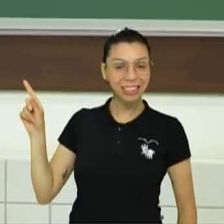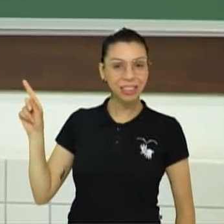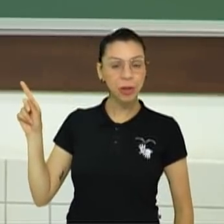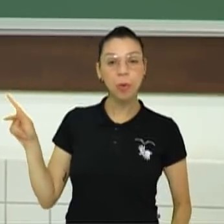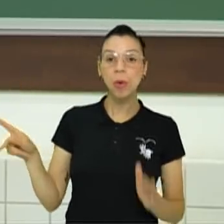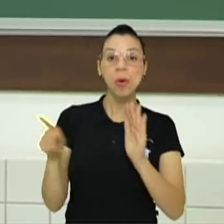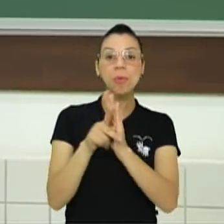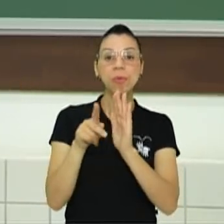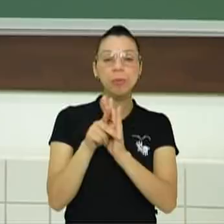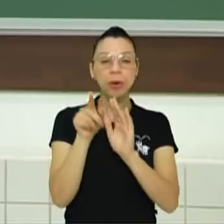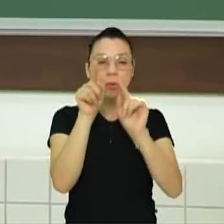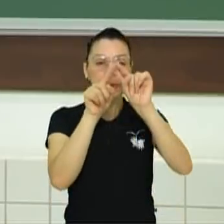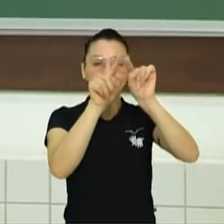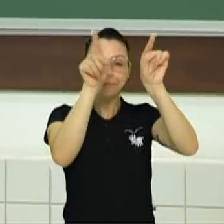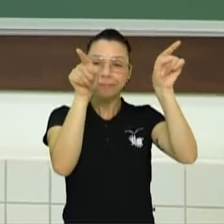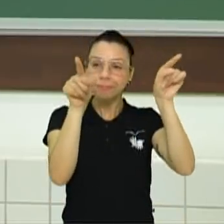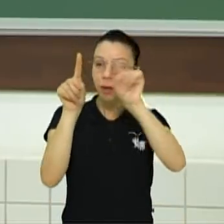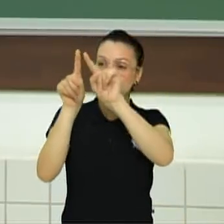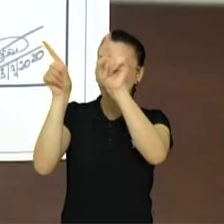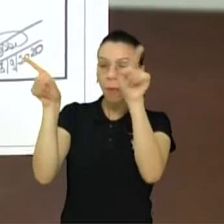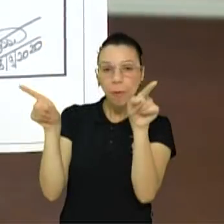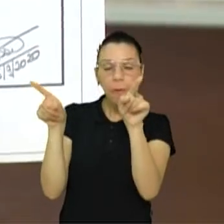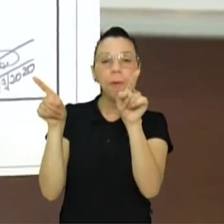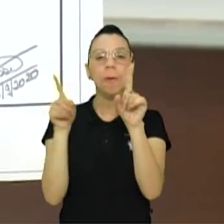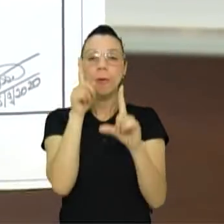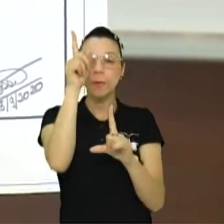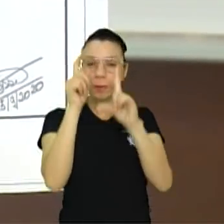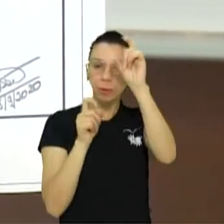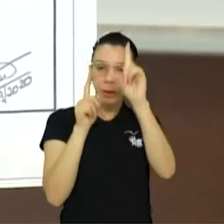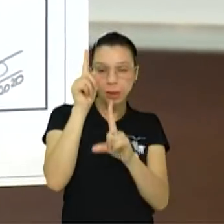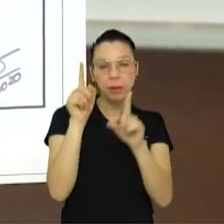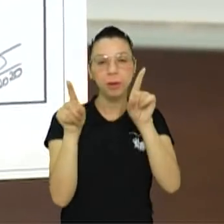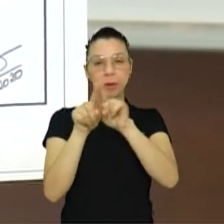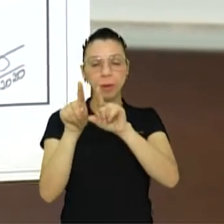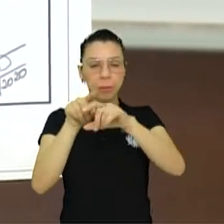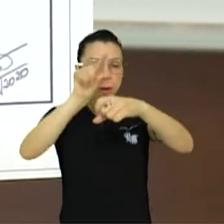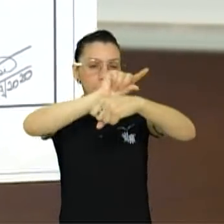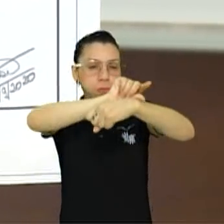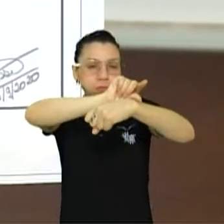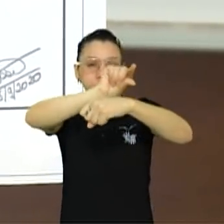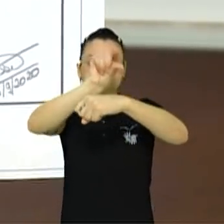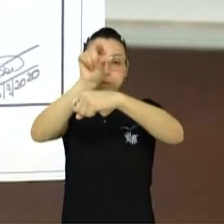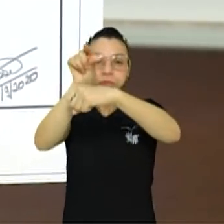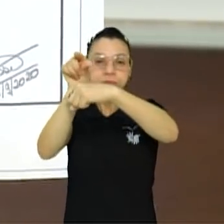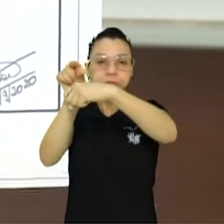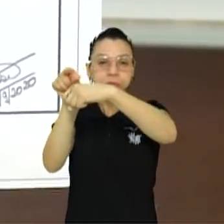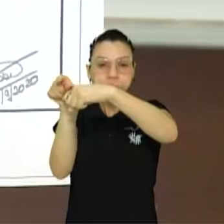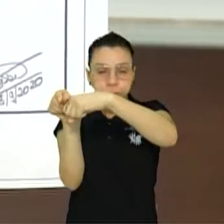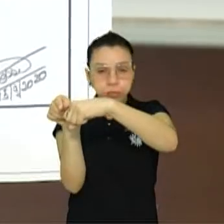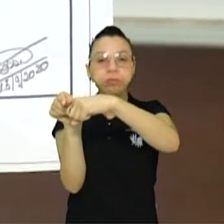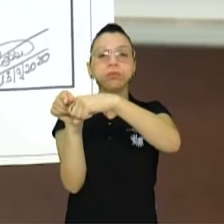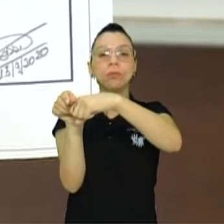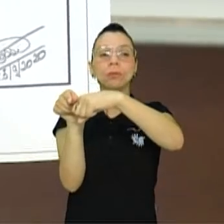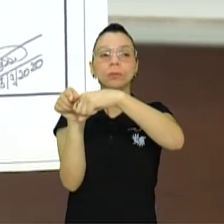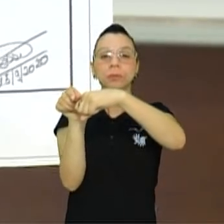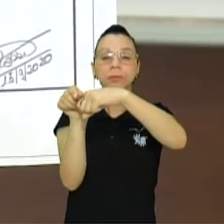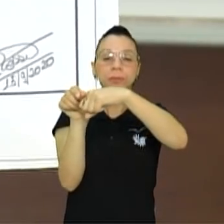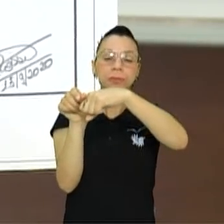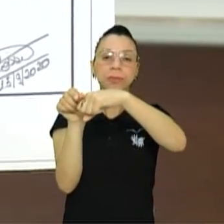mangá. Lembram das linhas expressivas? O contorno mais delineado na parte superior.